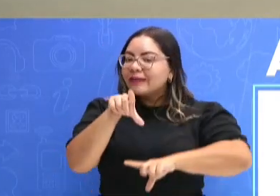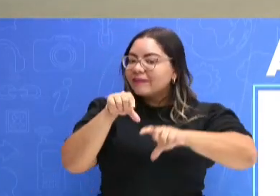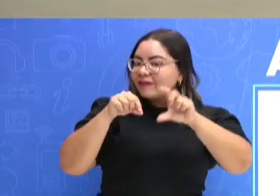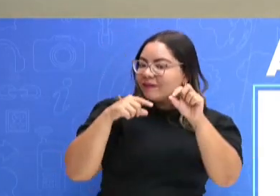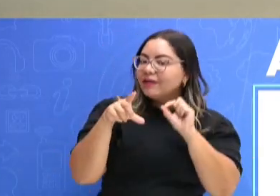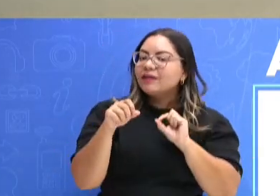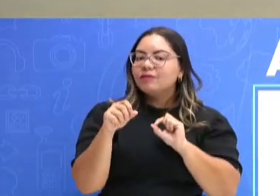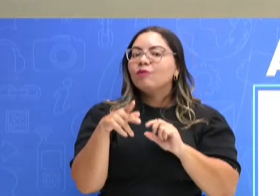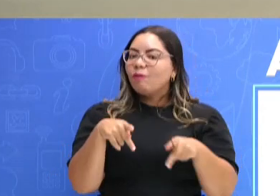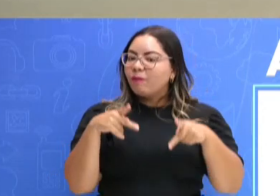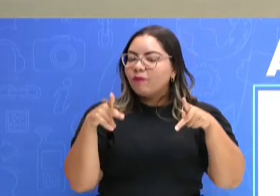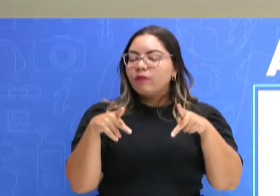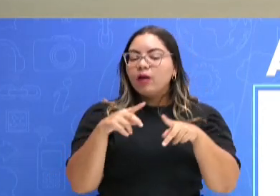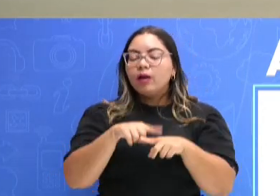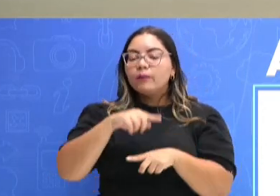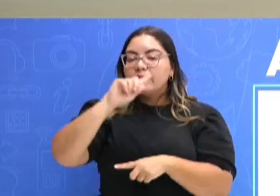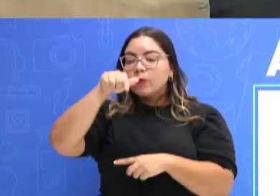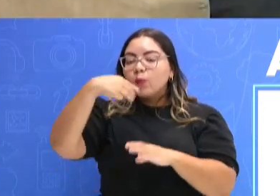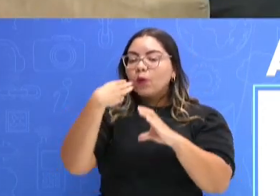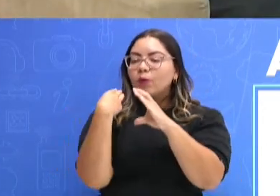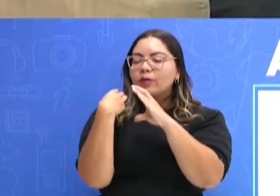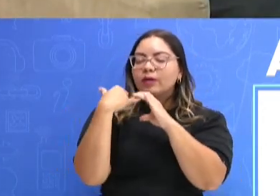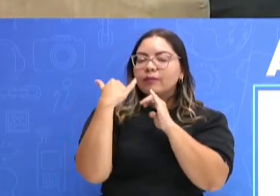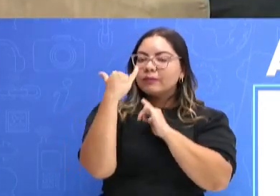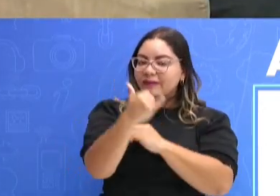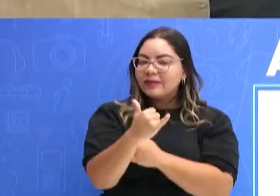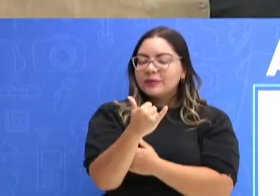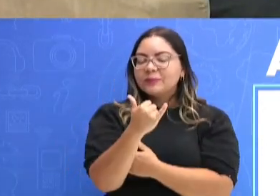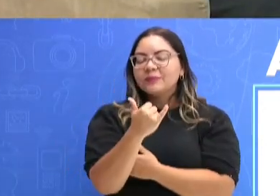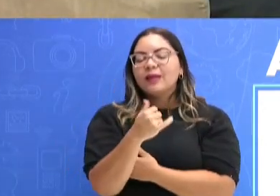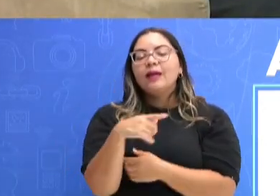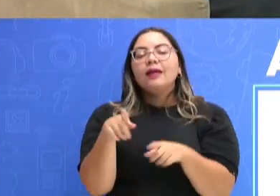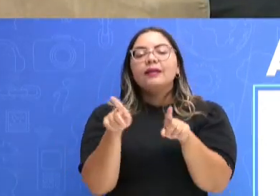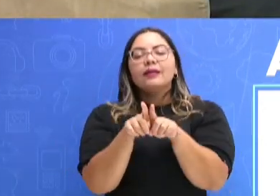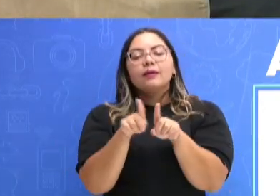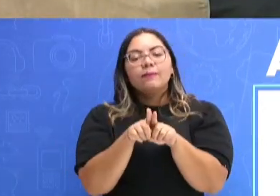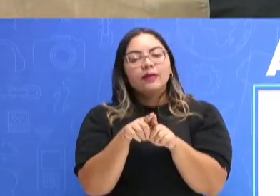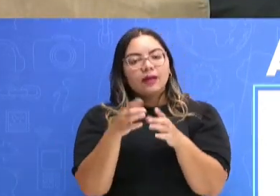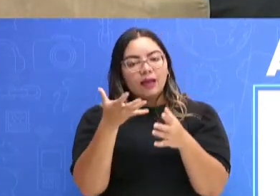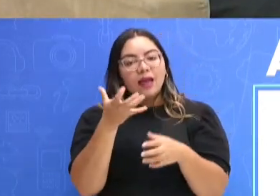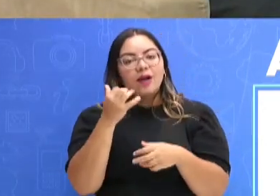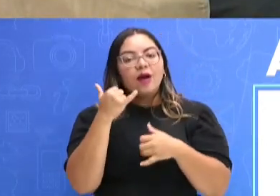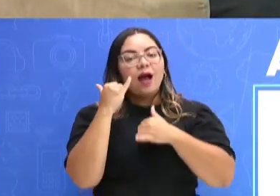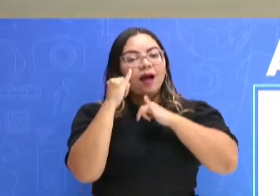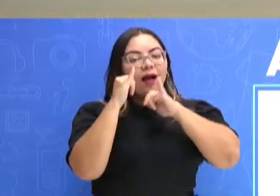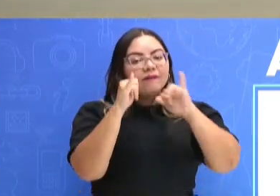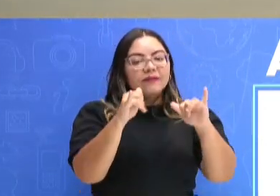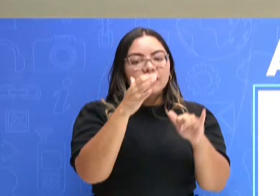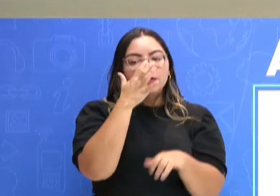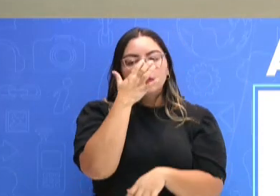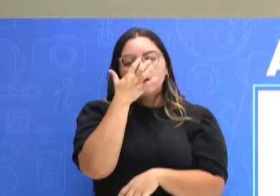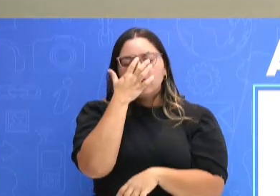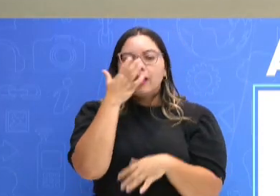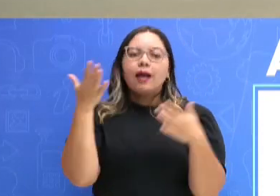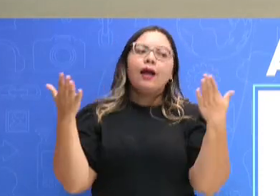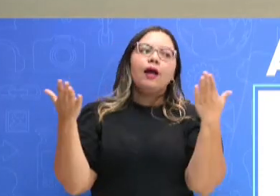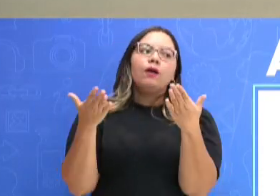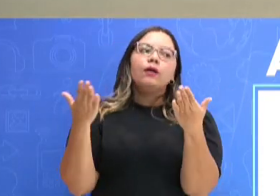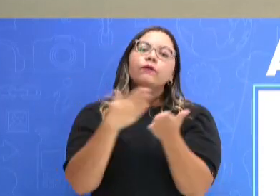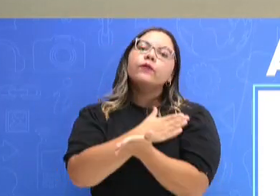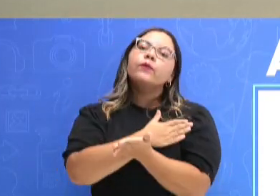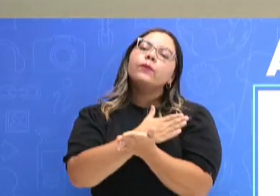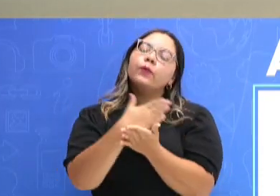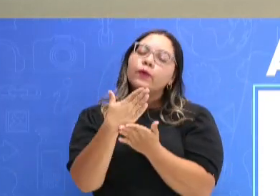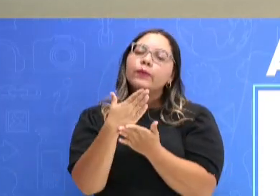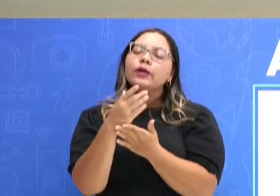povo. Então, é uma outra notícia. Como também, já posso me antecipar, Augusto, que agora nós vamos começar,